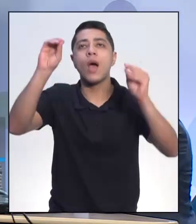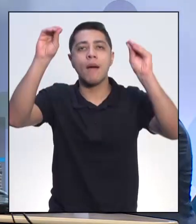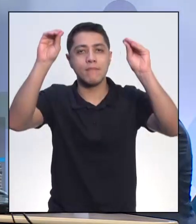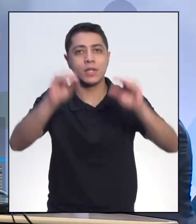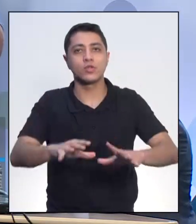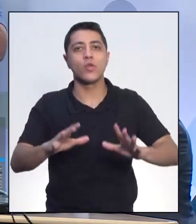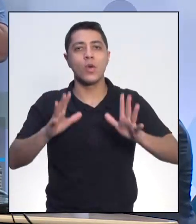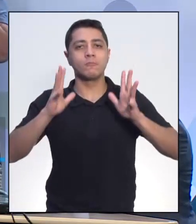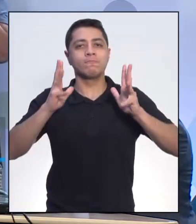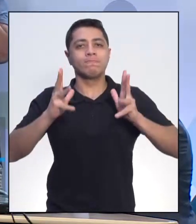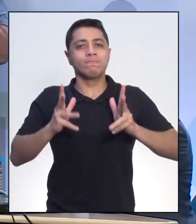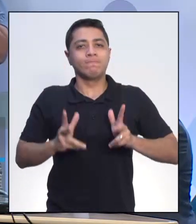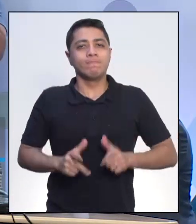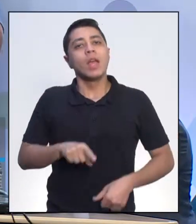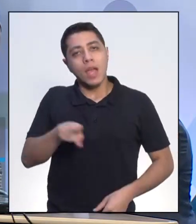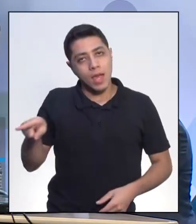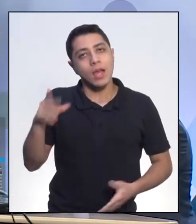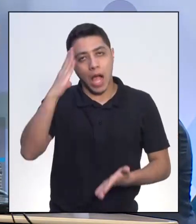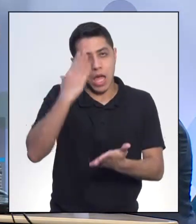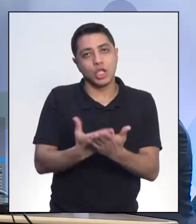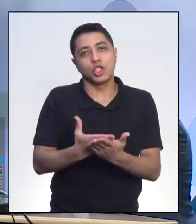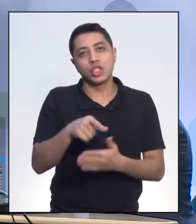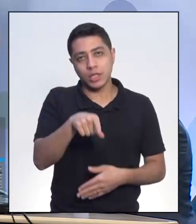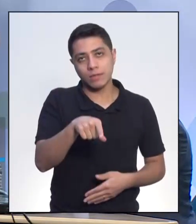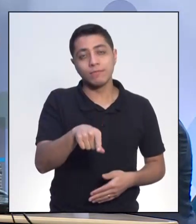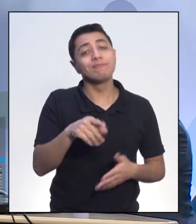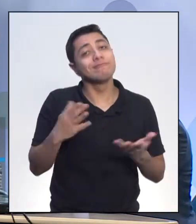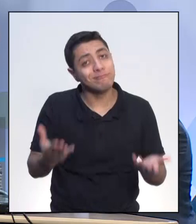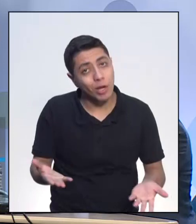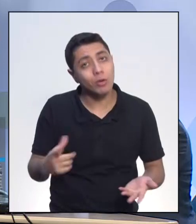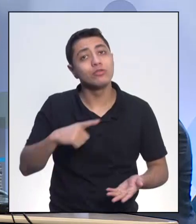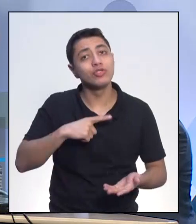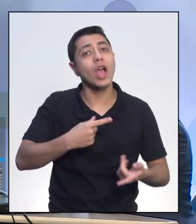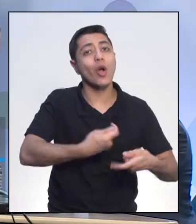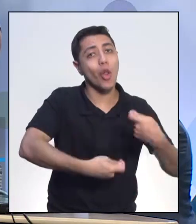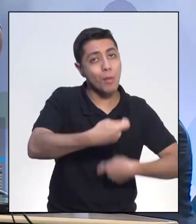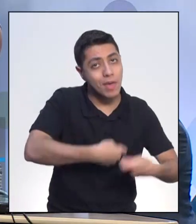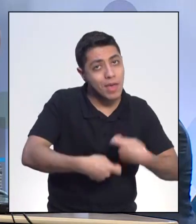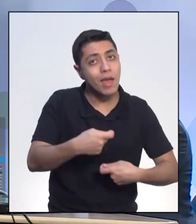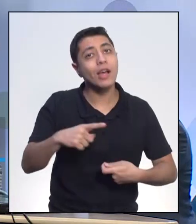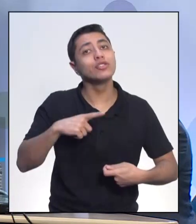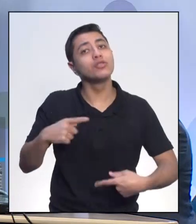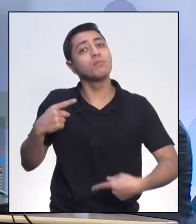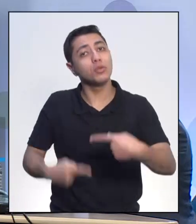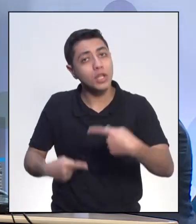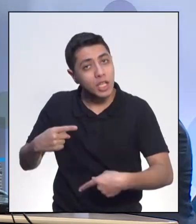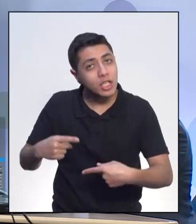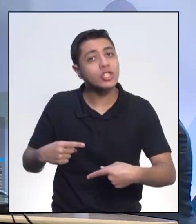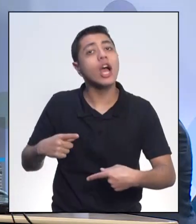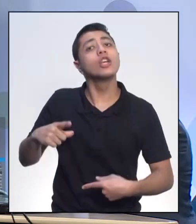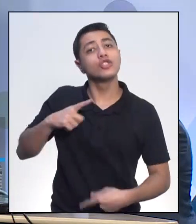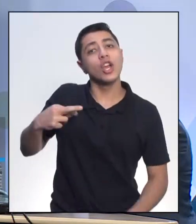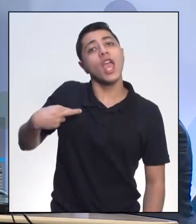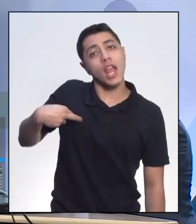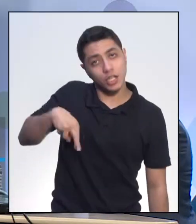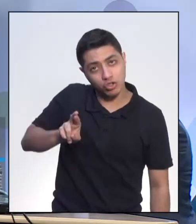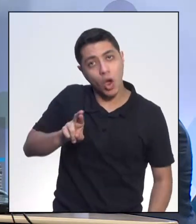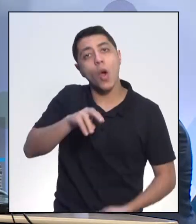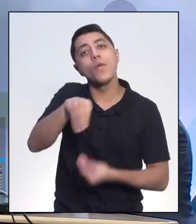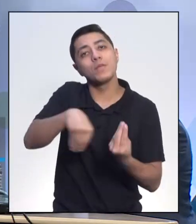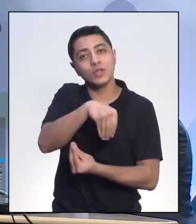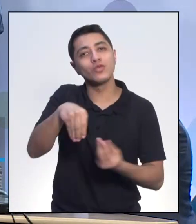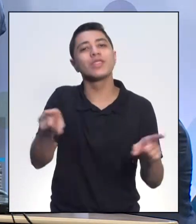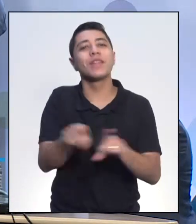econômica, tem uma relação política, tem uma relação de sobrevivência, mas também tem até questões religiosas aí. E tem um agravante,